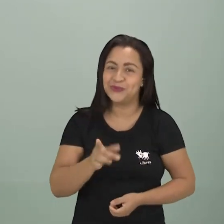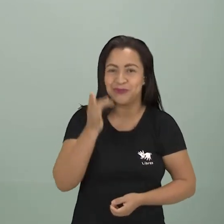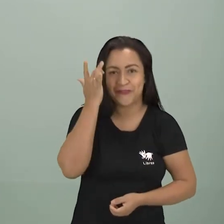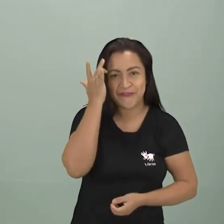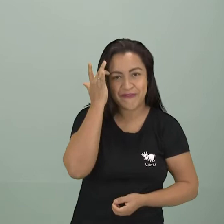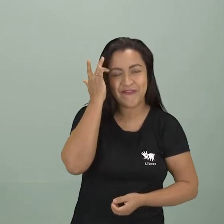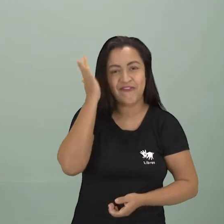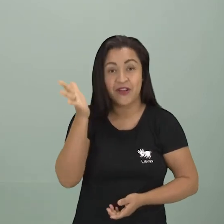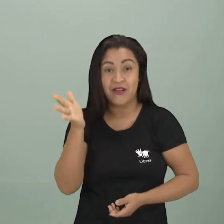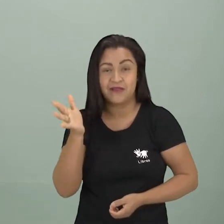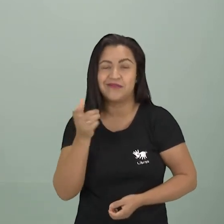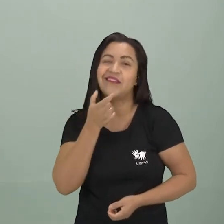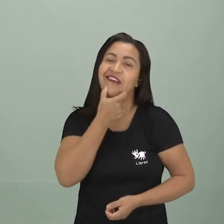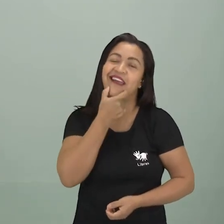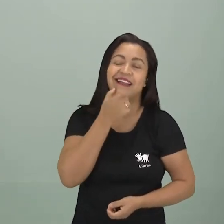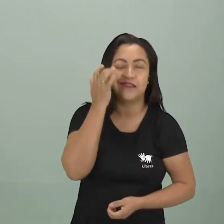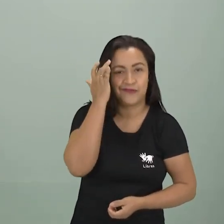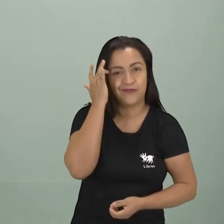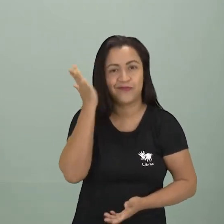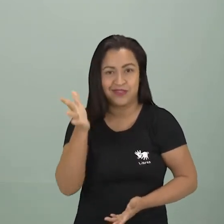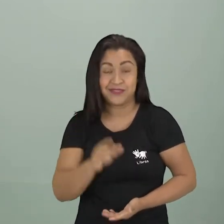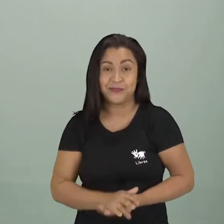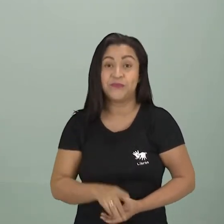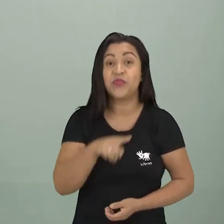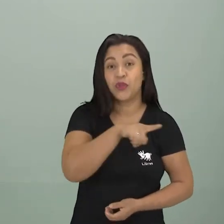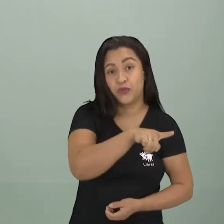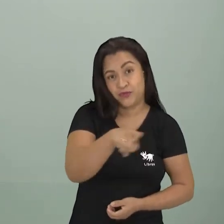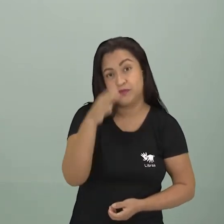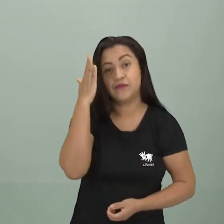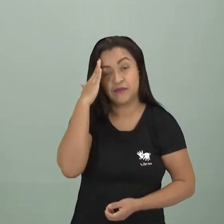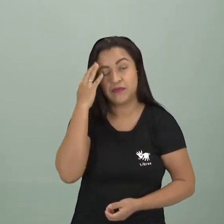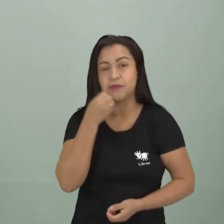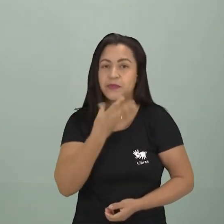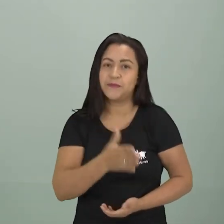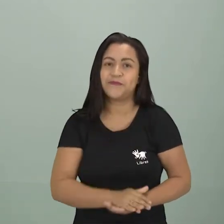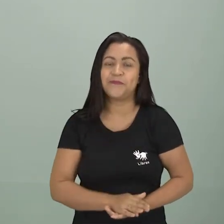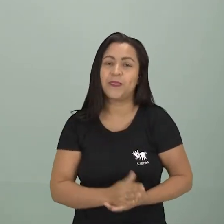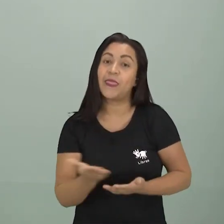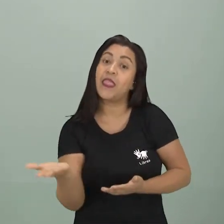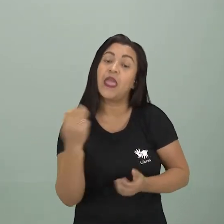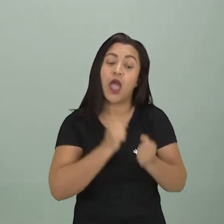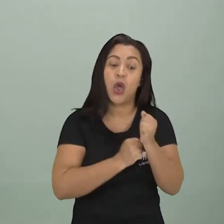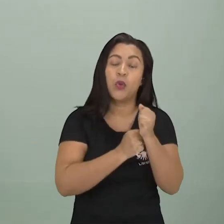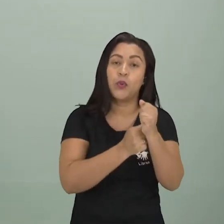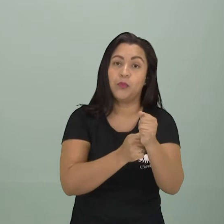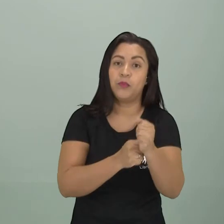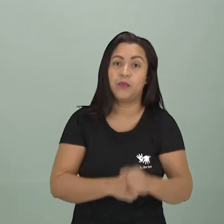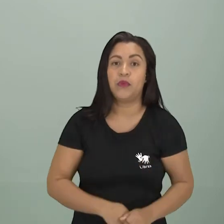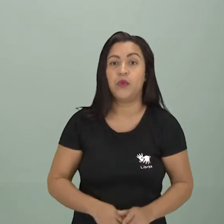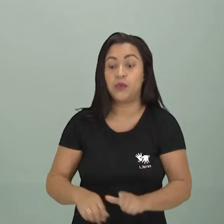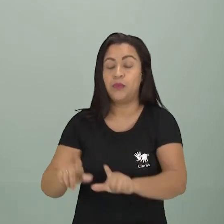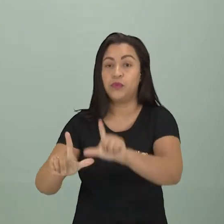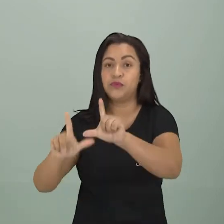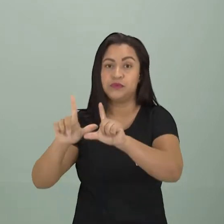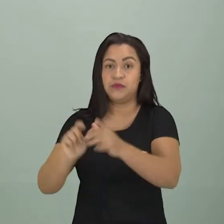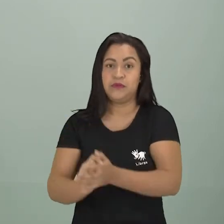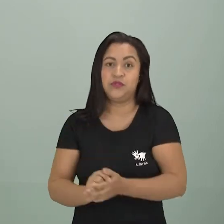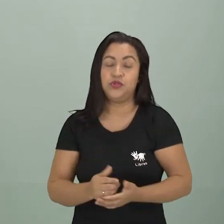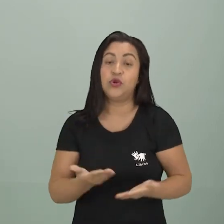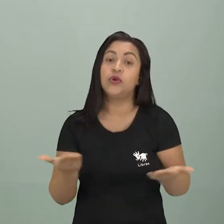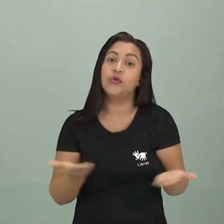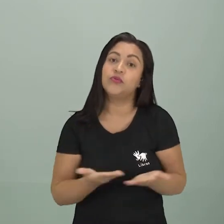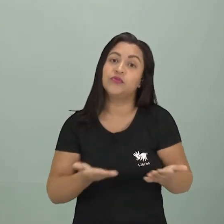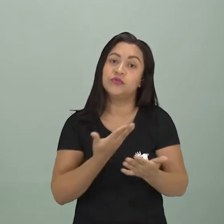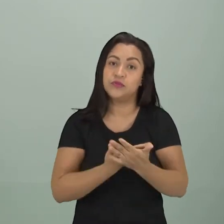fácil, conditionals são fáceis e vocês vão entender muito bem. Acompanha comigo no slide que hoje nós vamos estudar